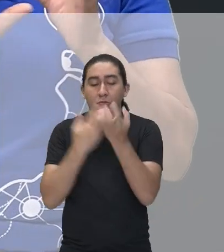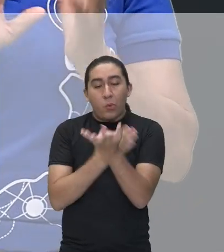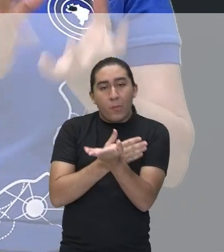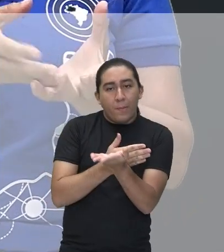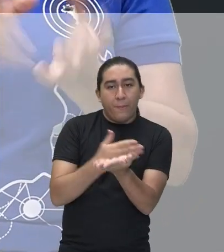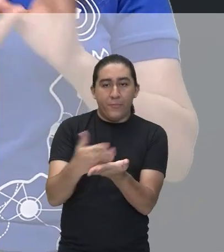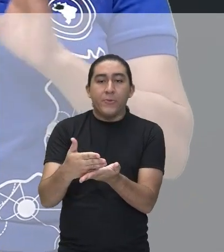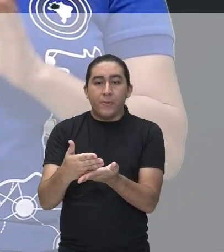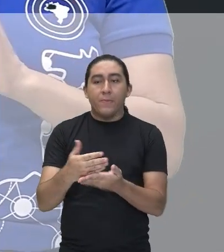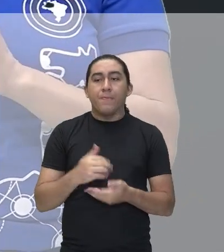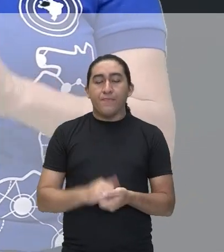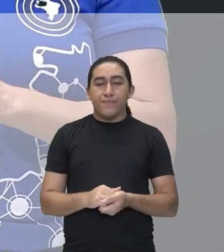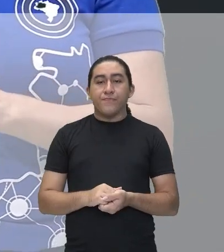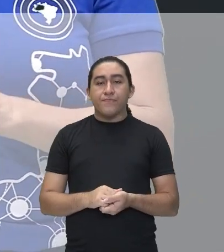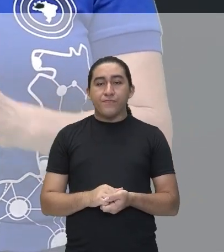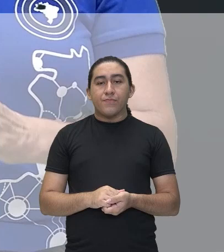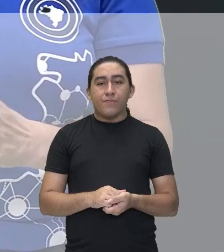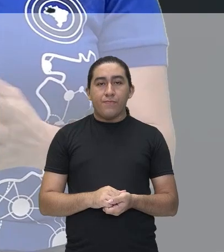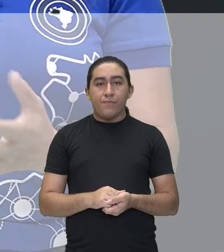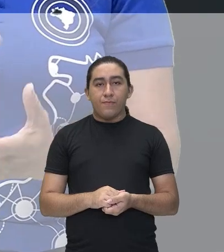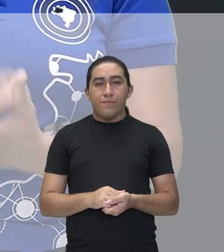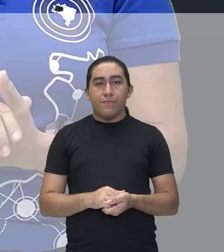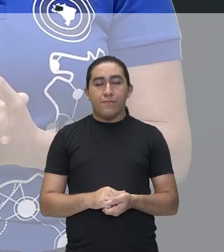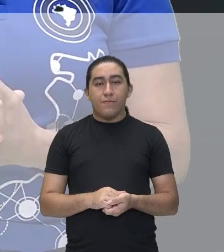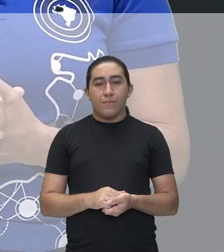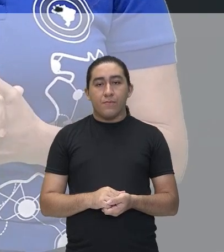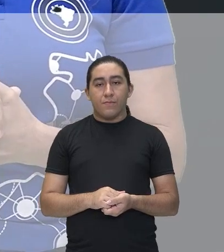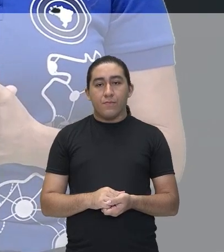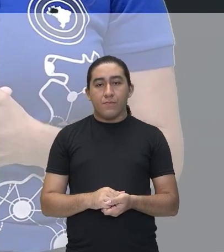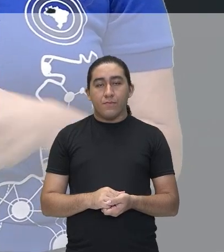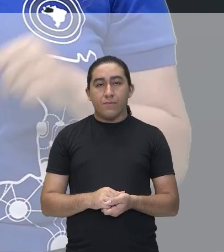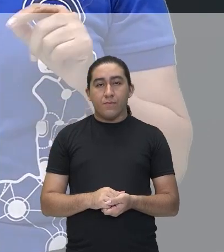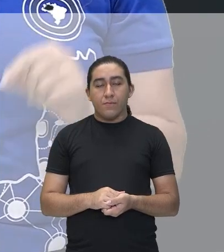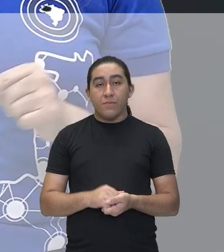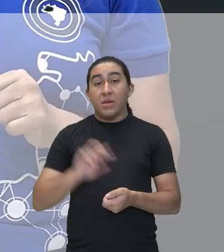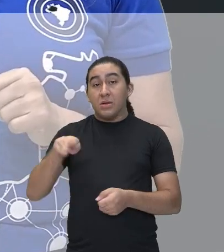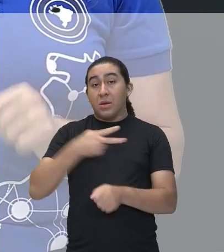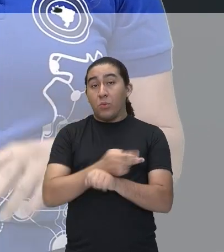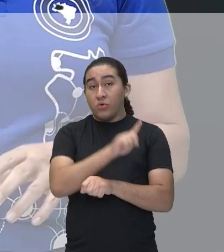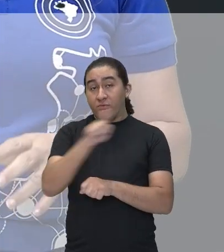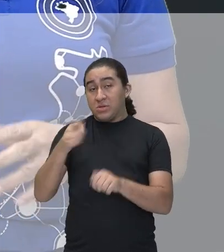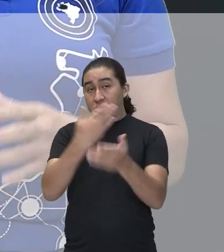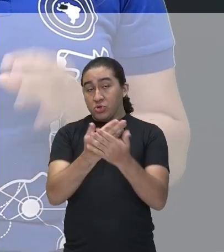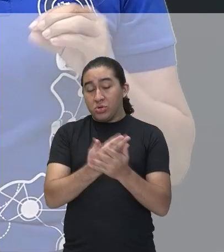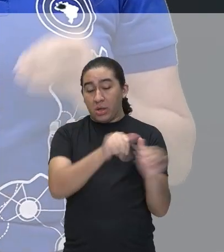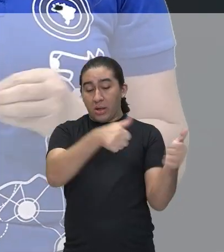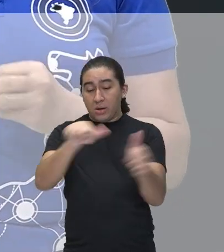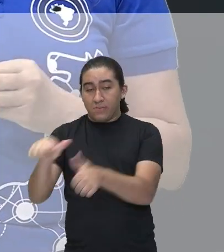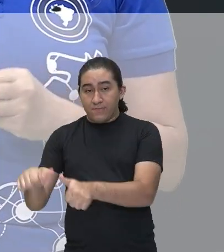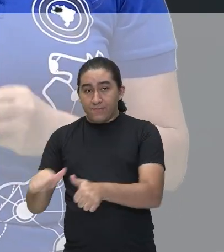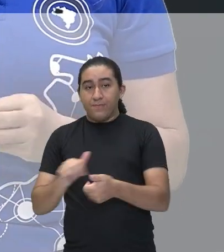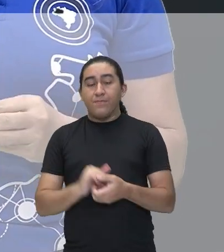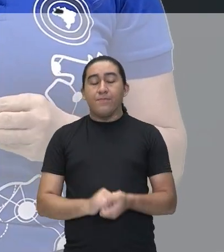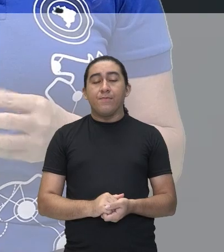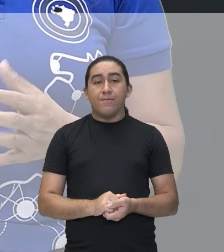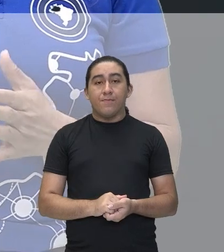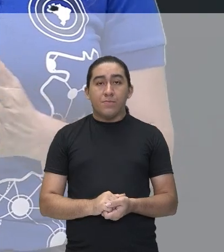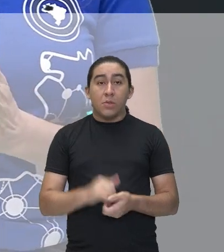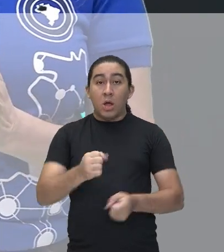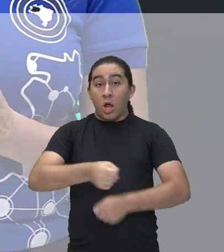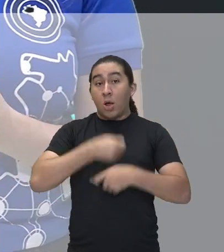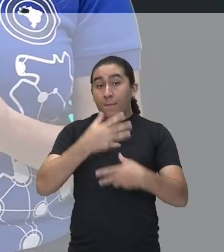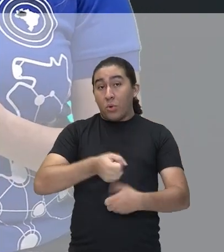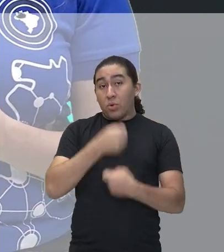temos a primeira geração, a segunda e a terceira, e vocês vão já verificar. A poesia